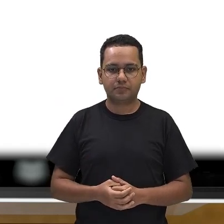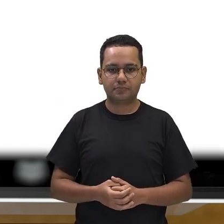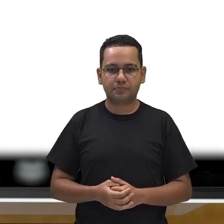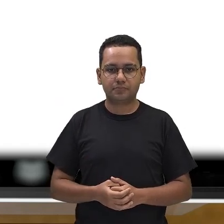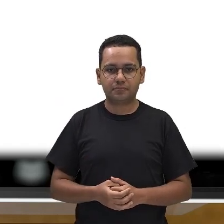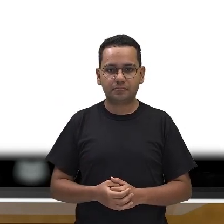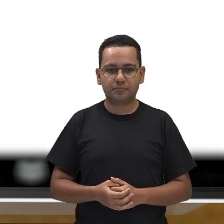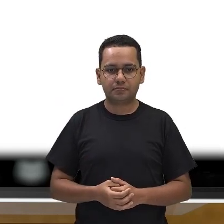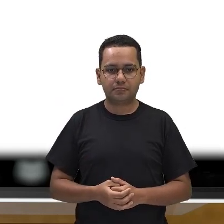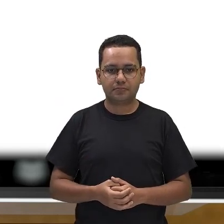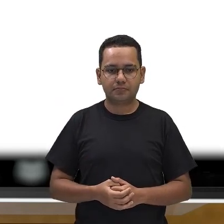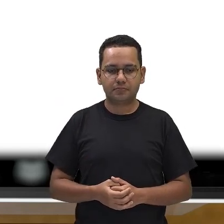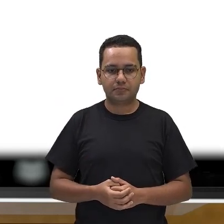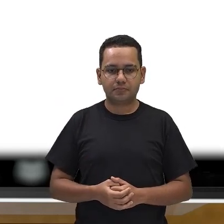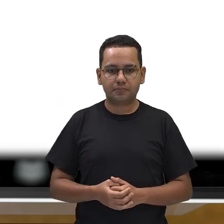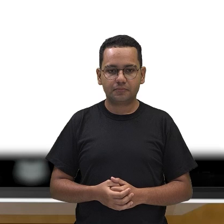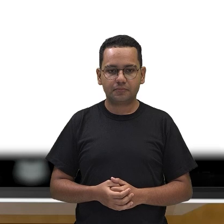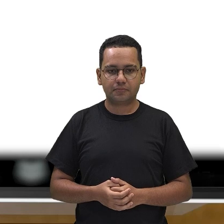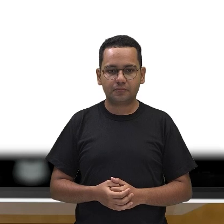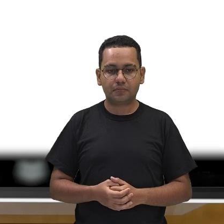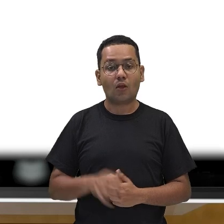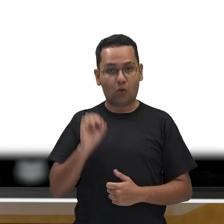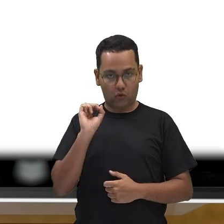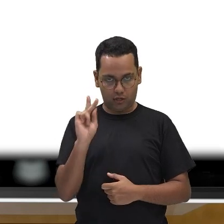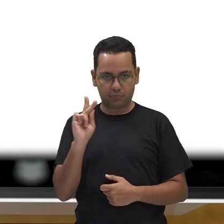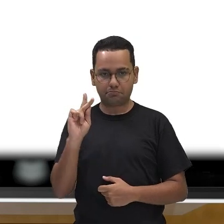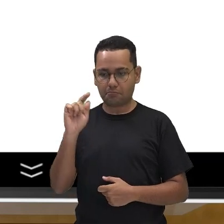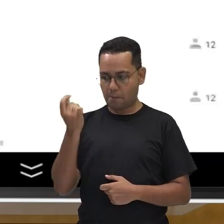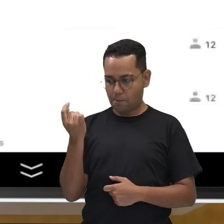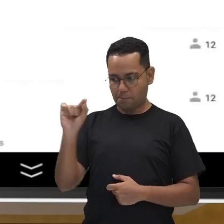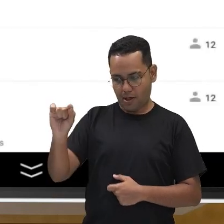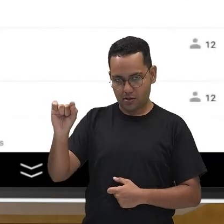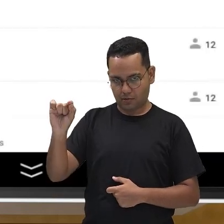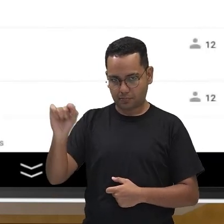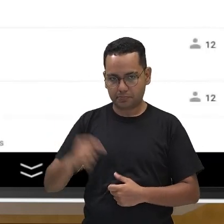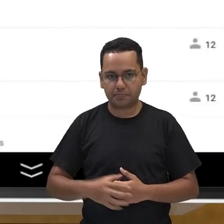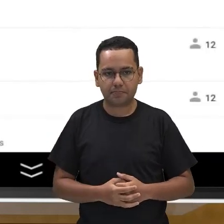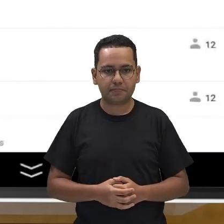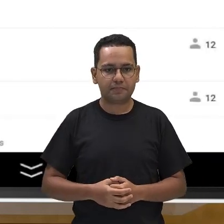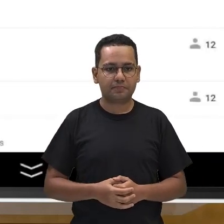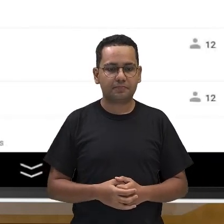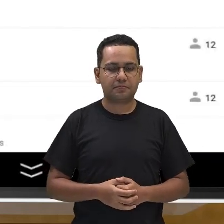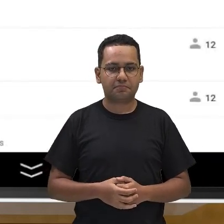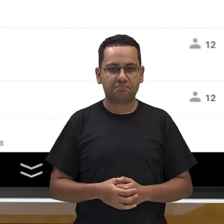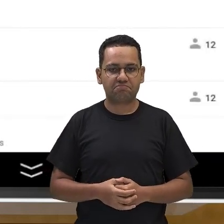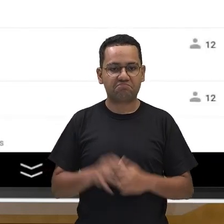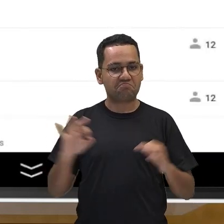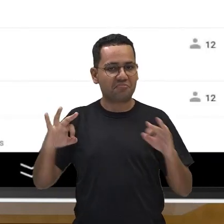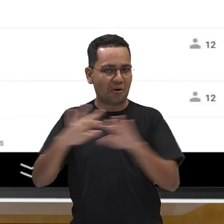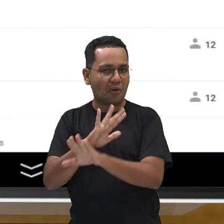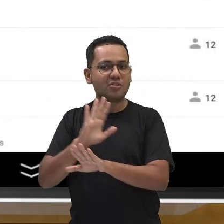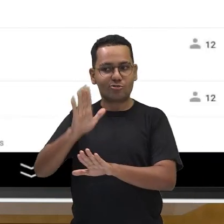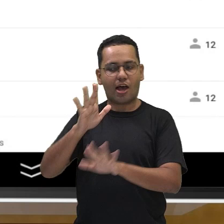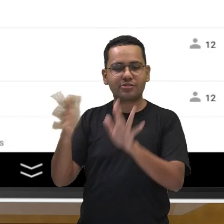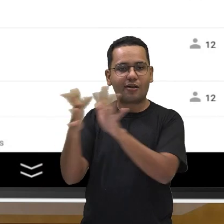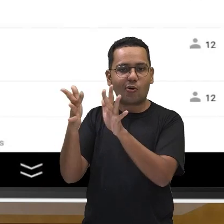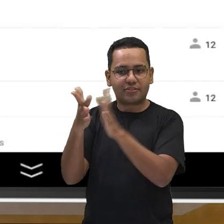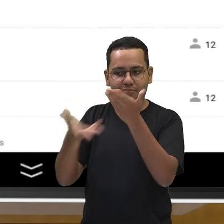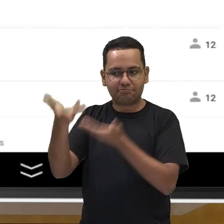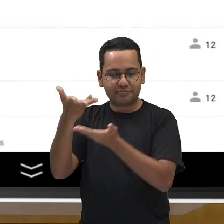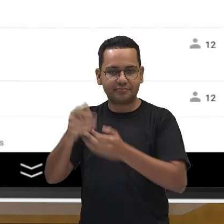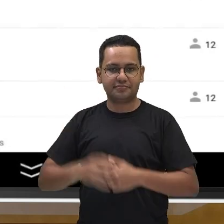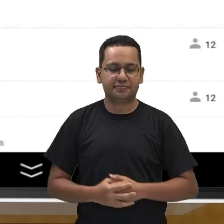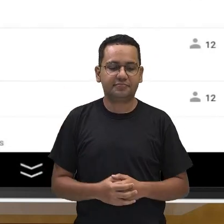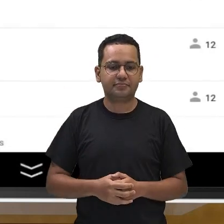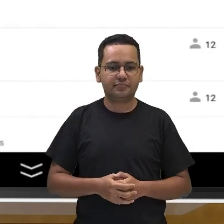_2023. Agora, é só clicar em cima dessa informação. Pronto! Você já está conectado. Dentro da